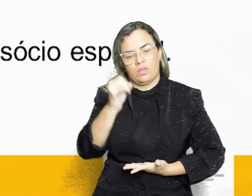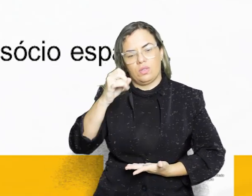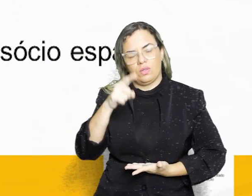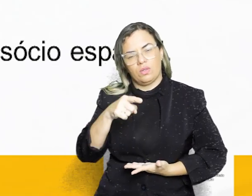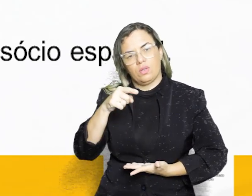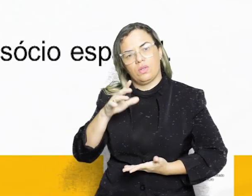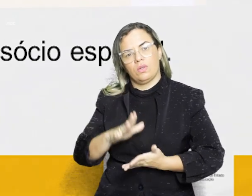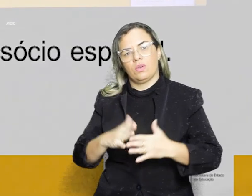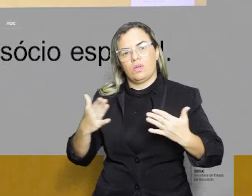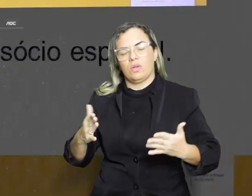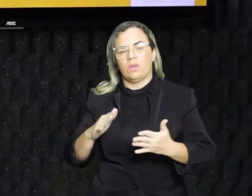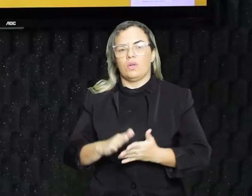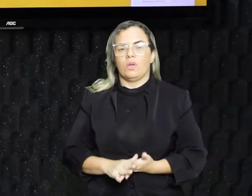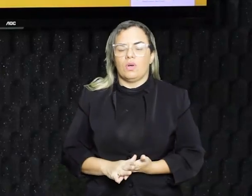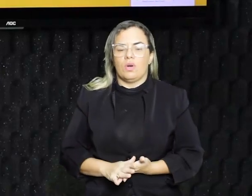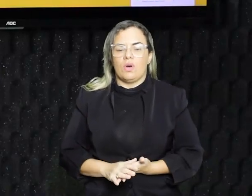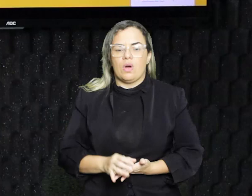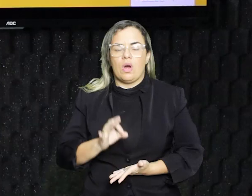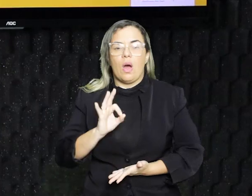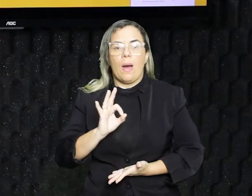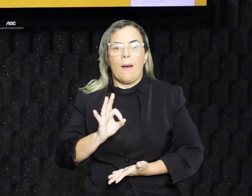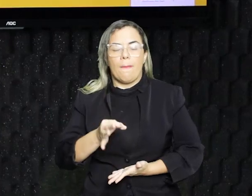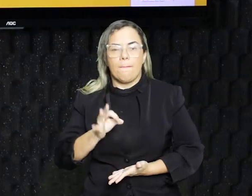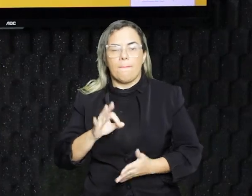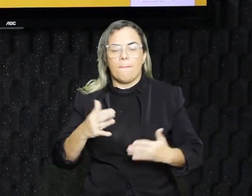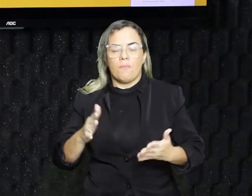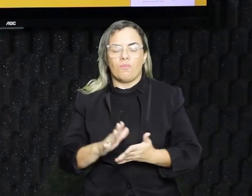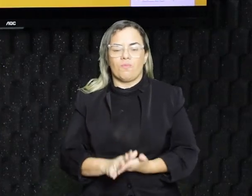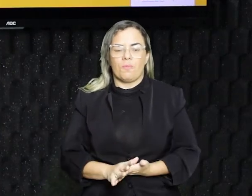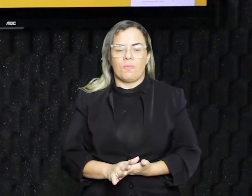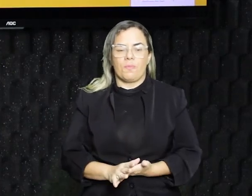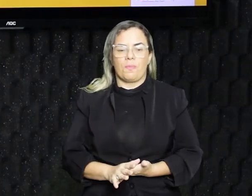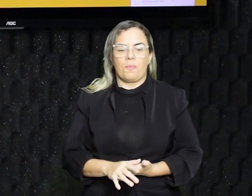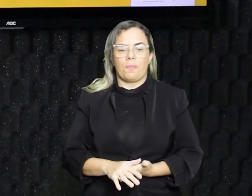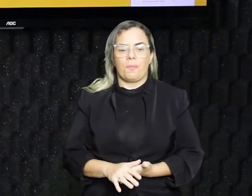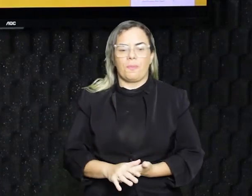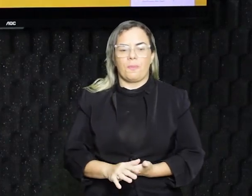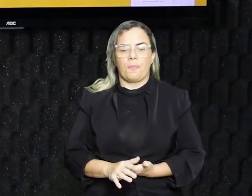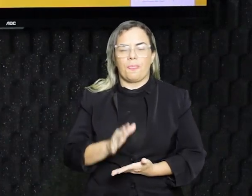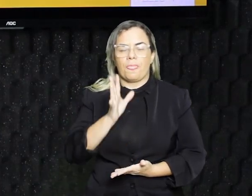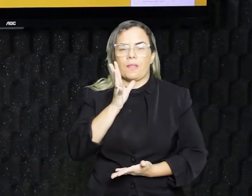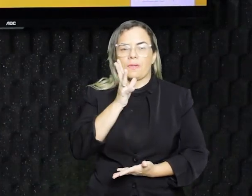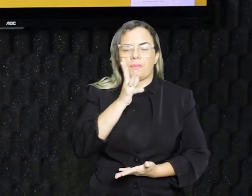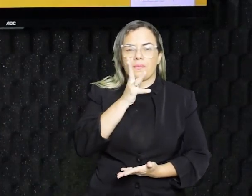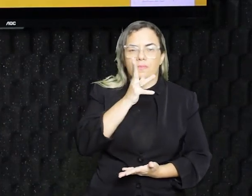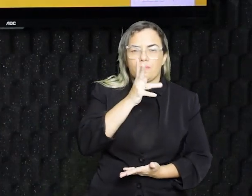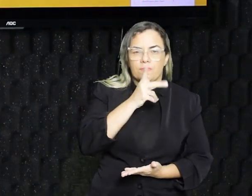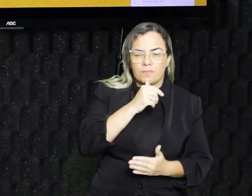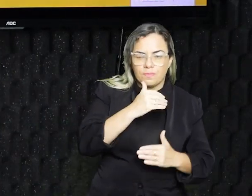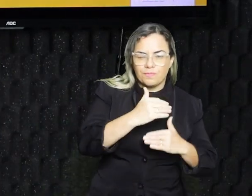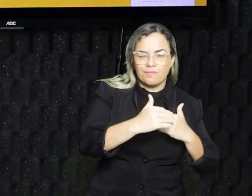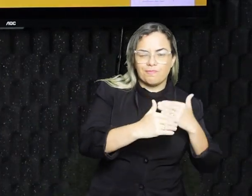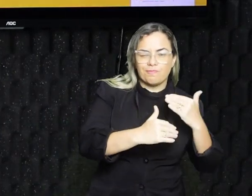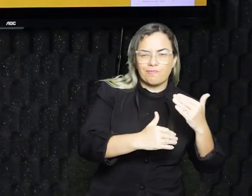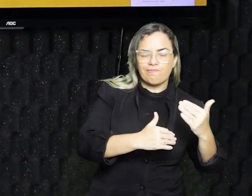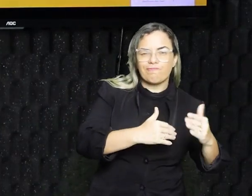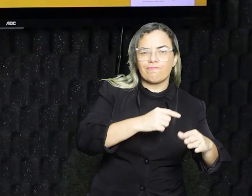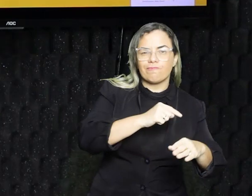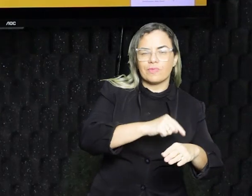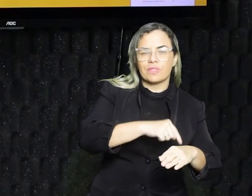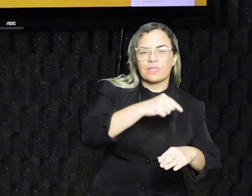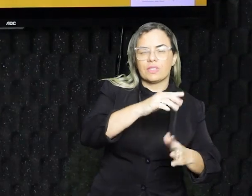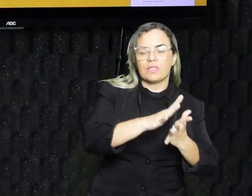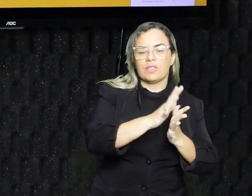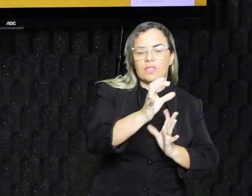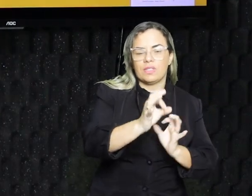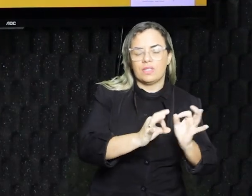afirmamos que eles passam por uma urbanização lenta e gradual. Por quê? Porque eles tiveram tempo de se planejar adequadamente na proporção